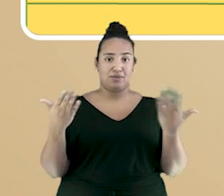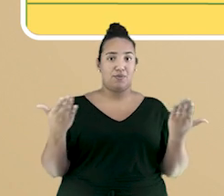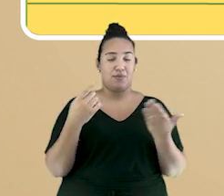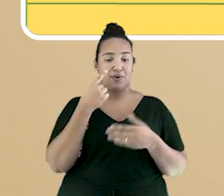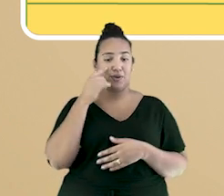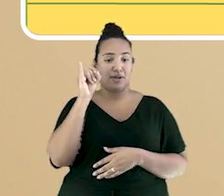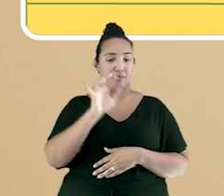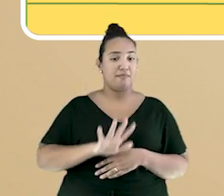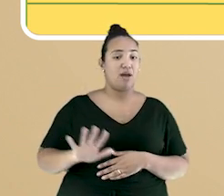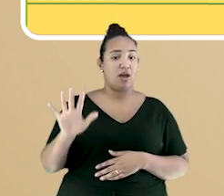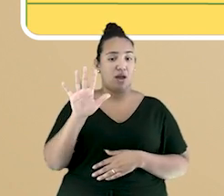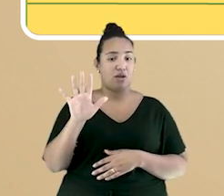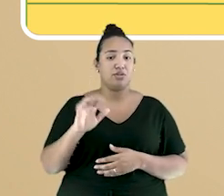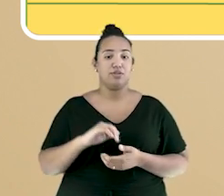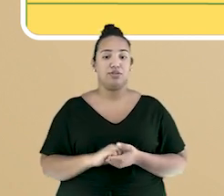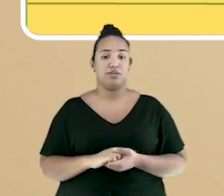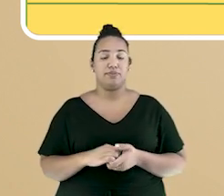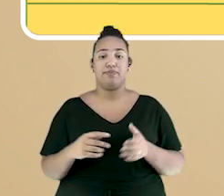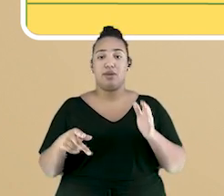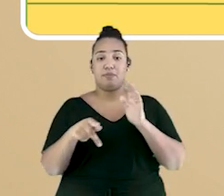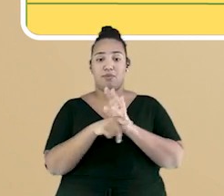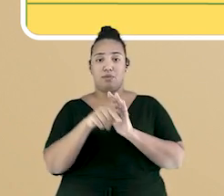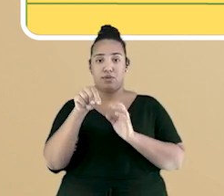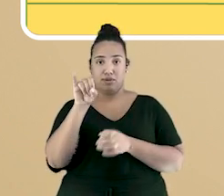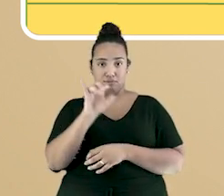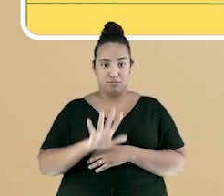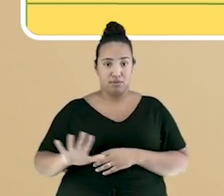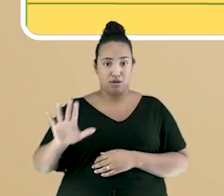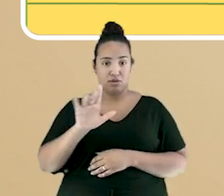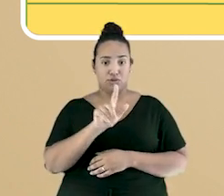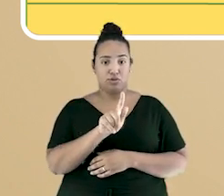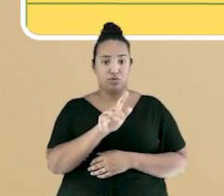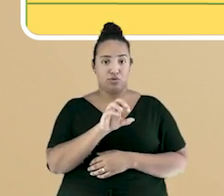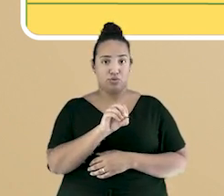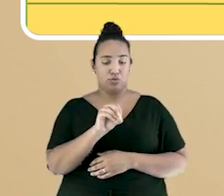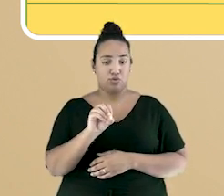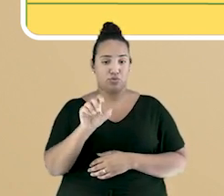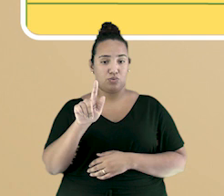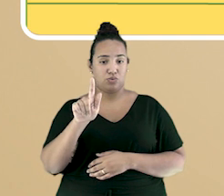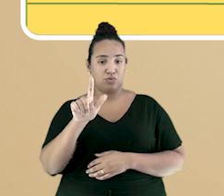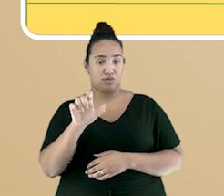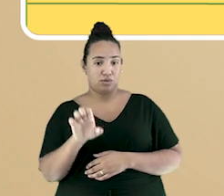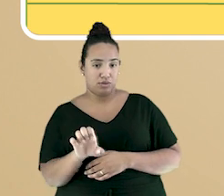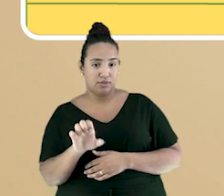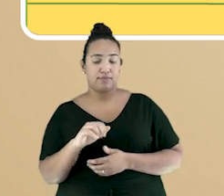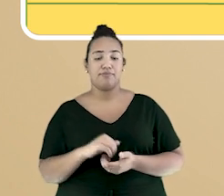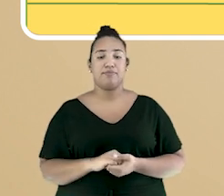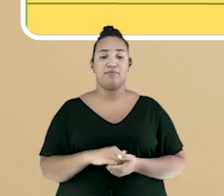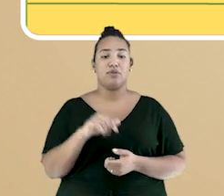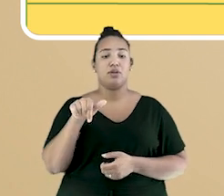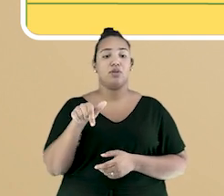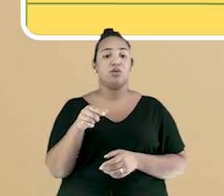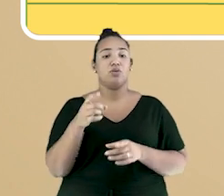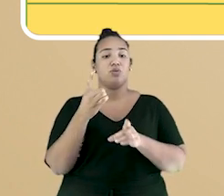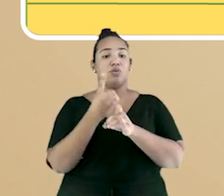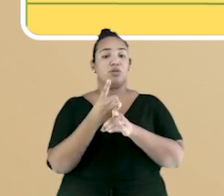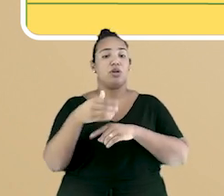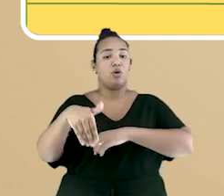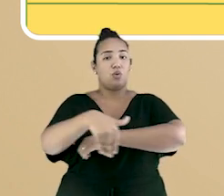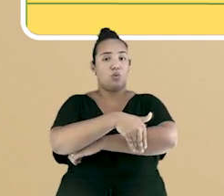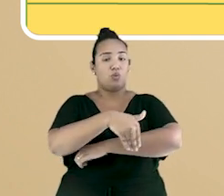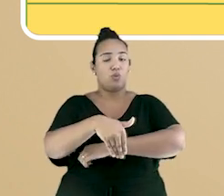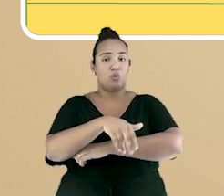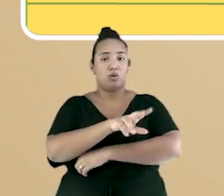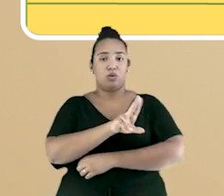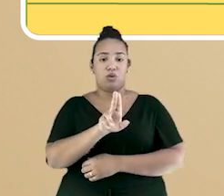imagem. Aqui temos um recorte do Google Maps. Lá encontrei esse ponto localizado na Avenida